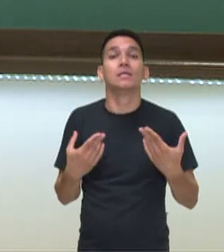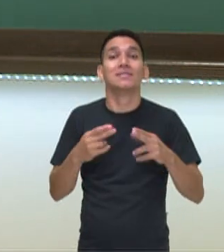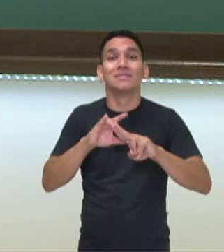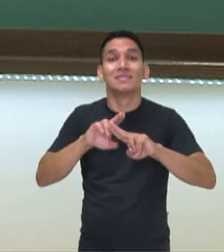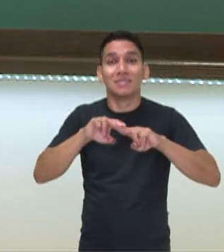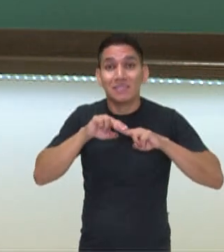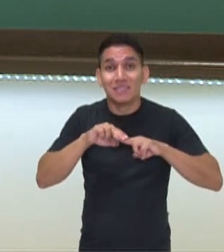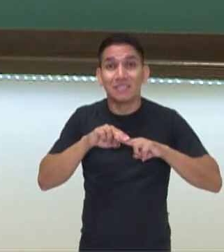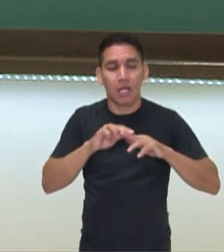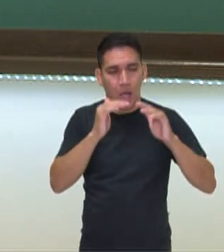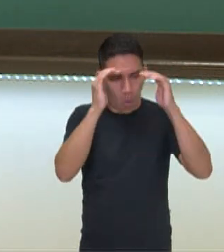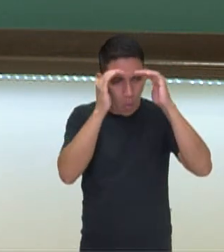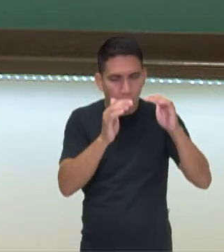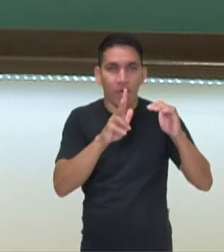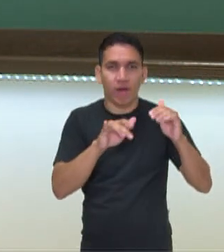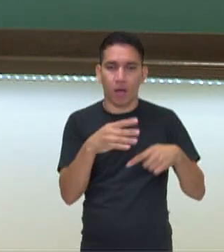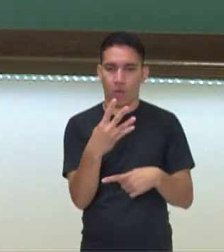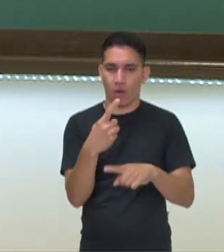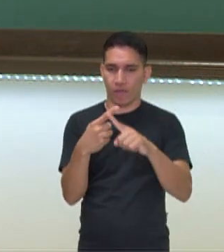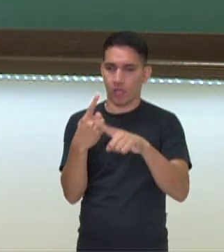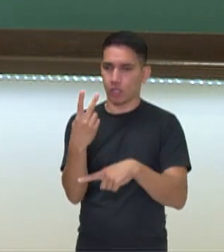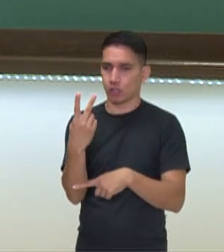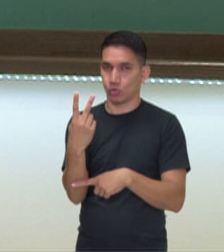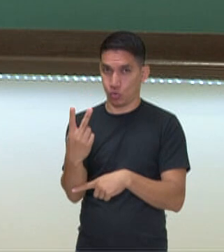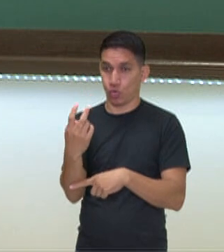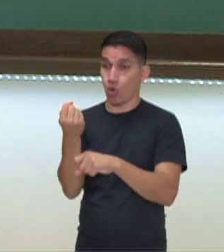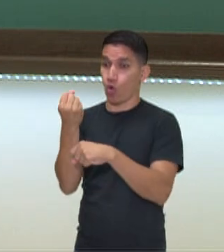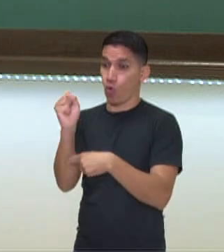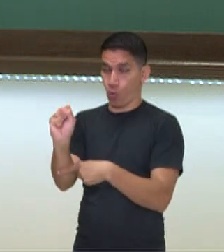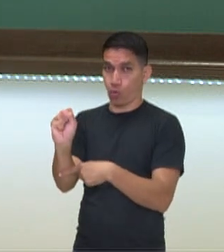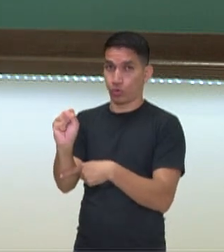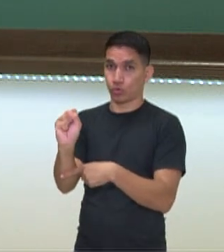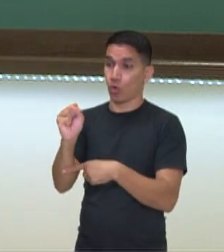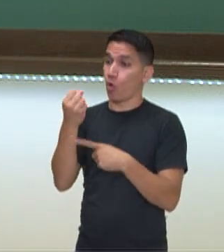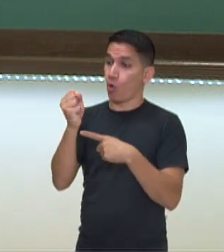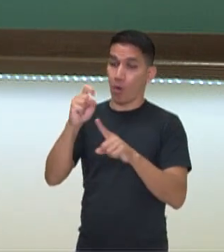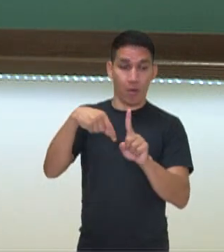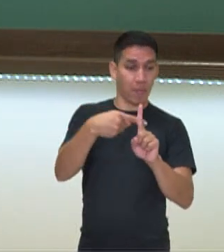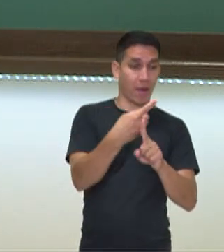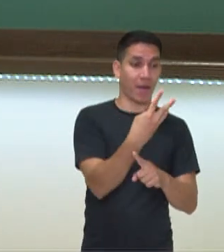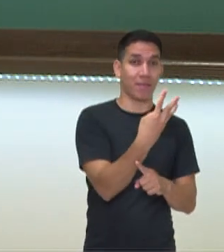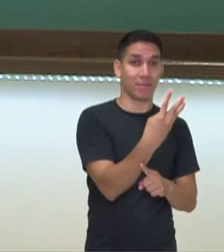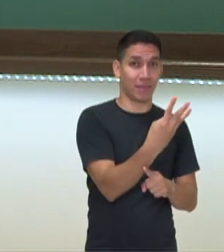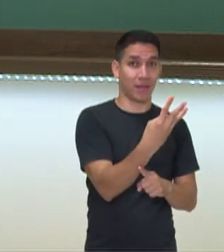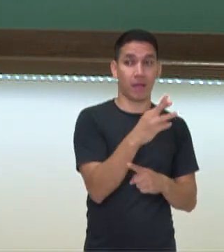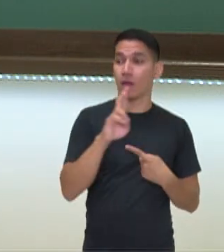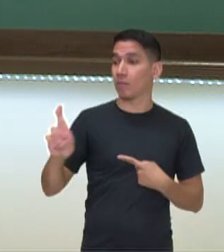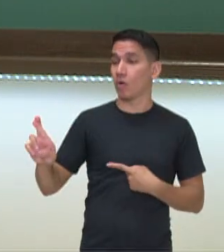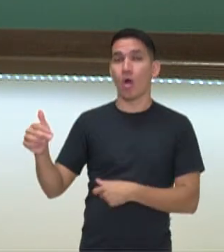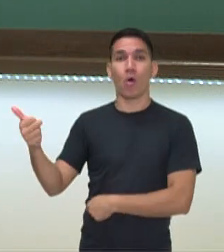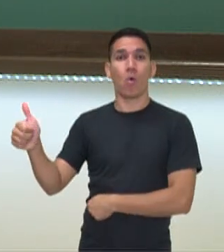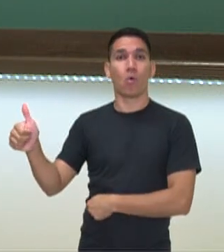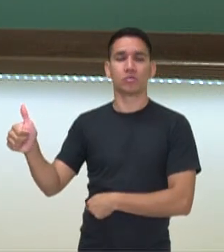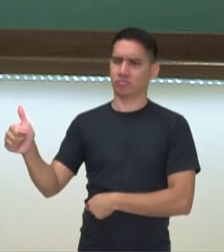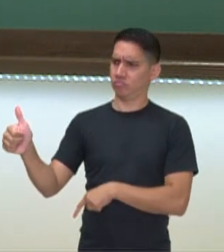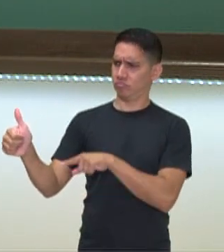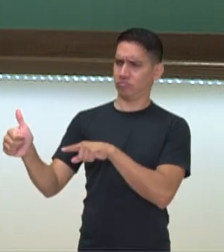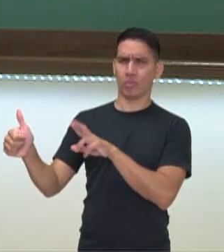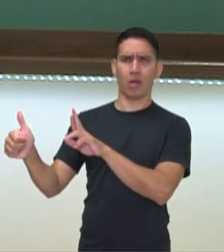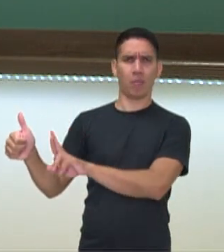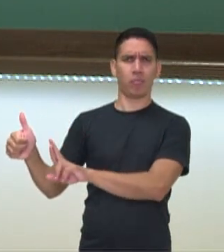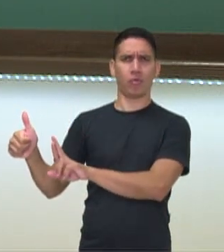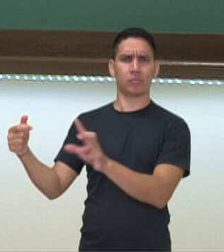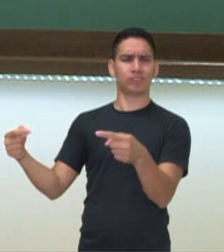ter o quê? 4 vezes 2, 8. 8 com mais 3 vai dar quanto? Vai dar 11 e não